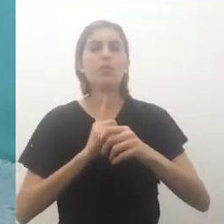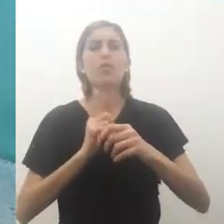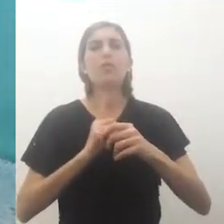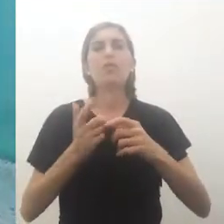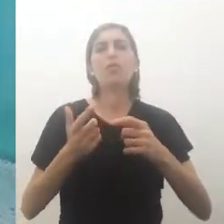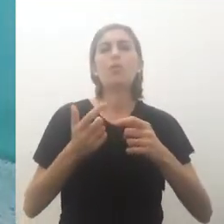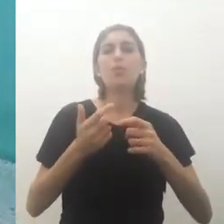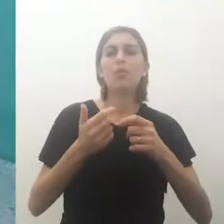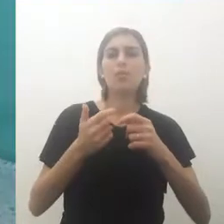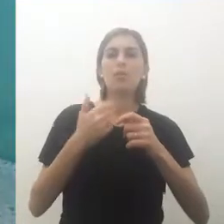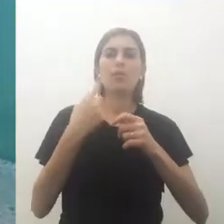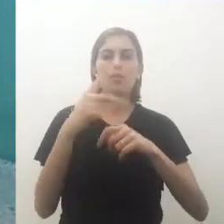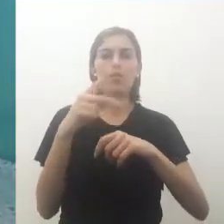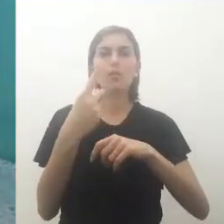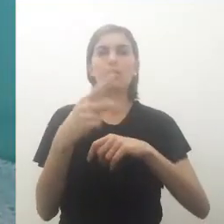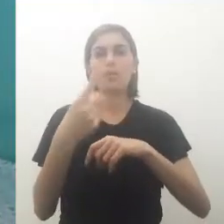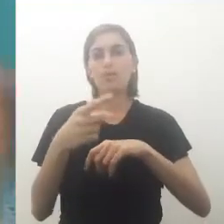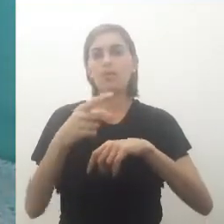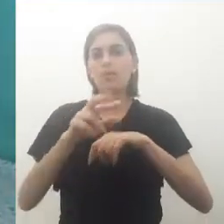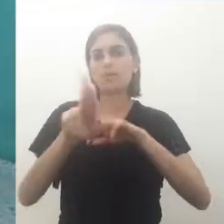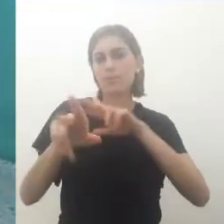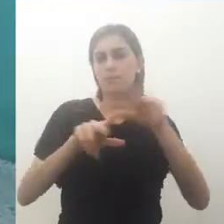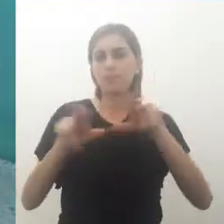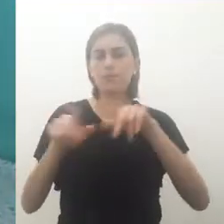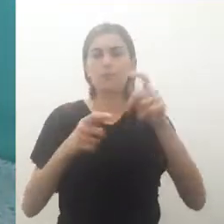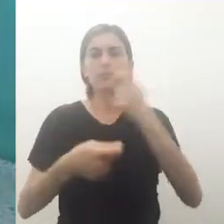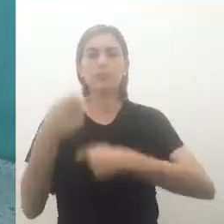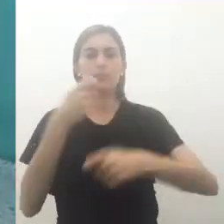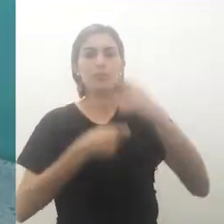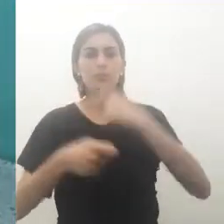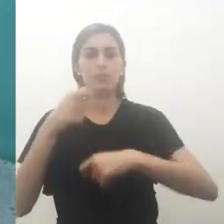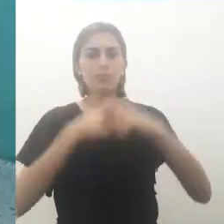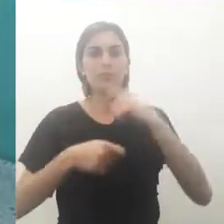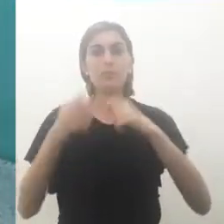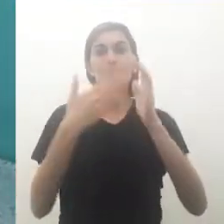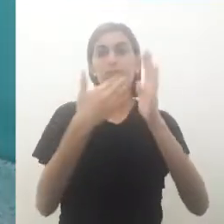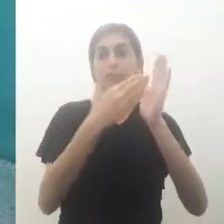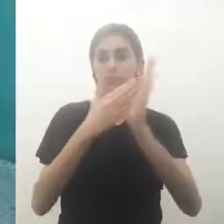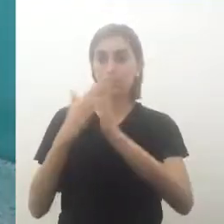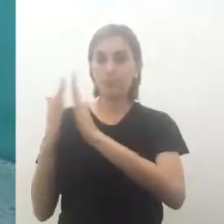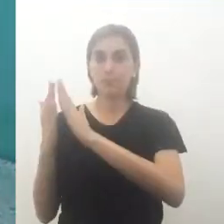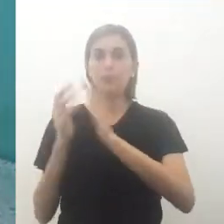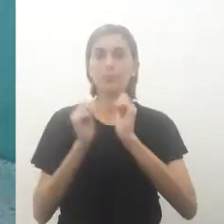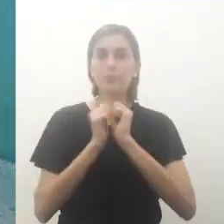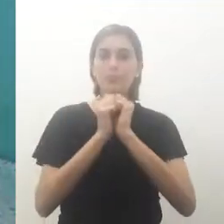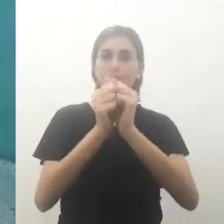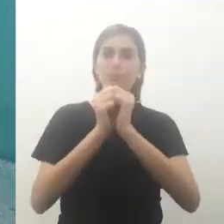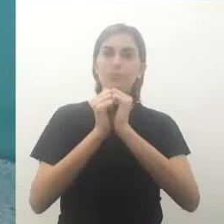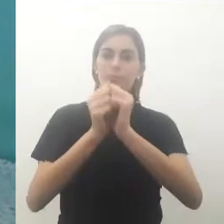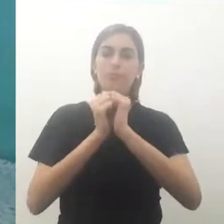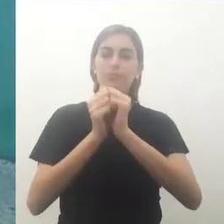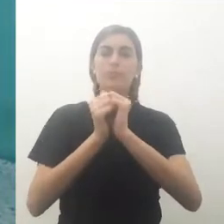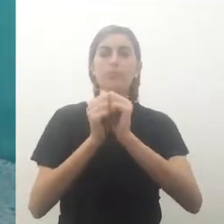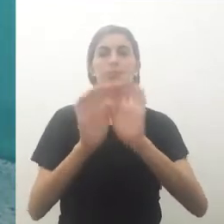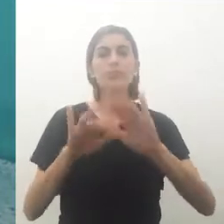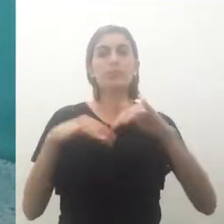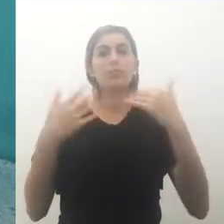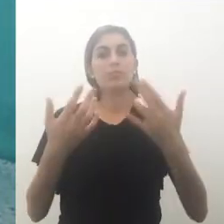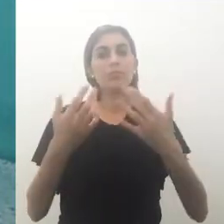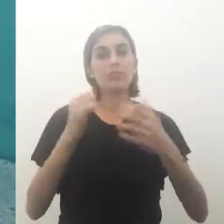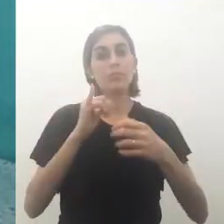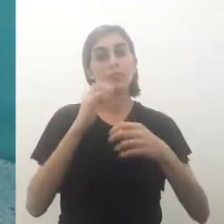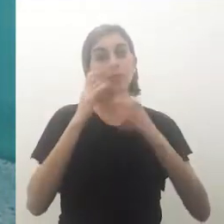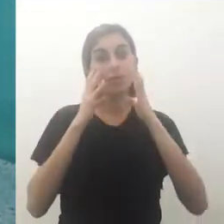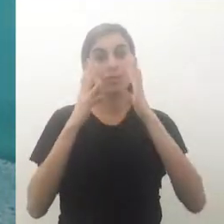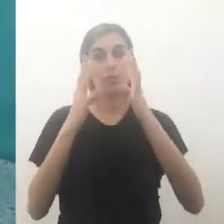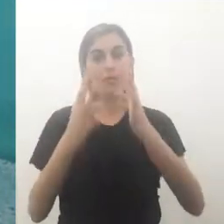e sobre esses campos, a administração e a biblioteconomia, eles andando em conjunto. Então, se liguem numa